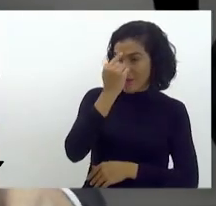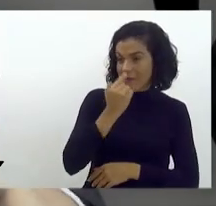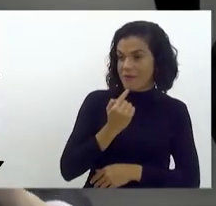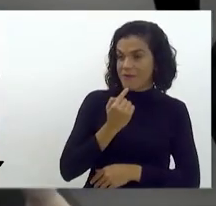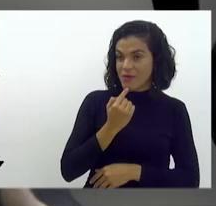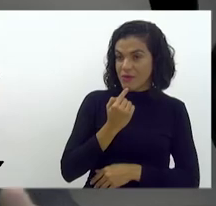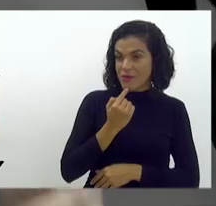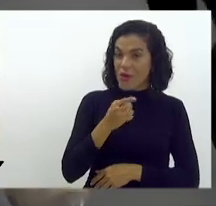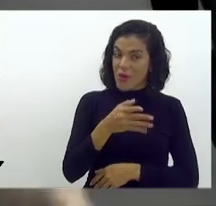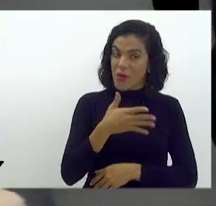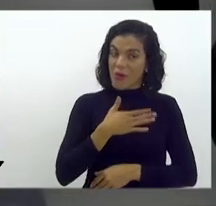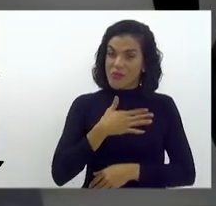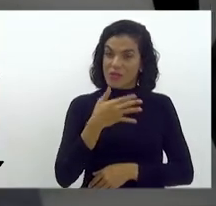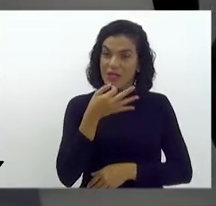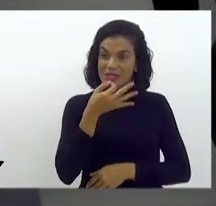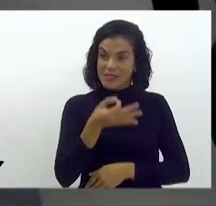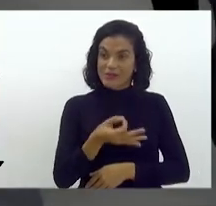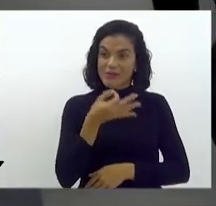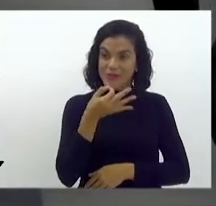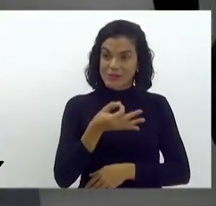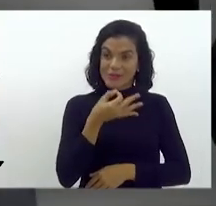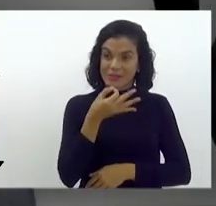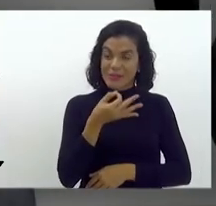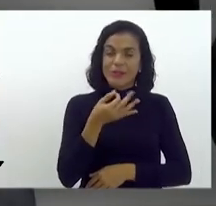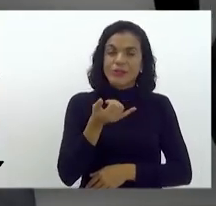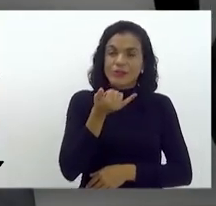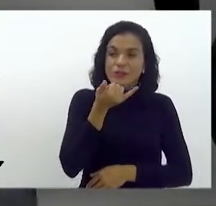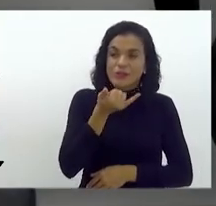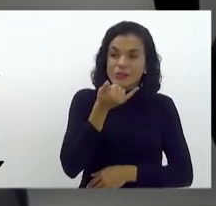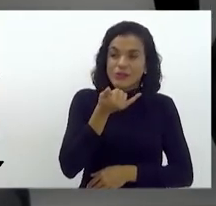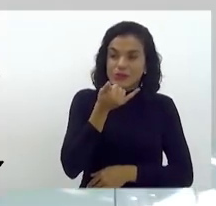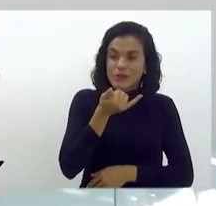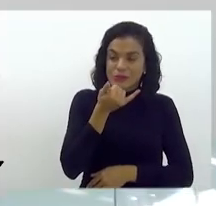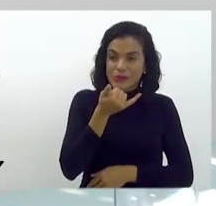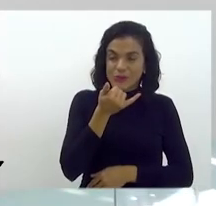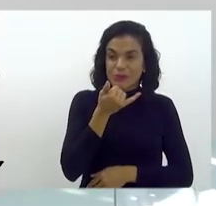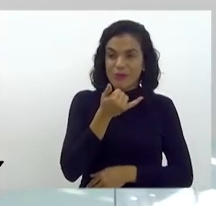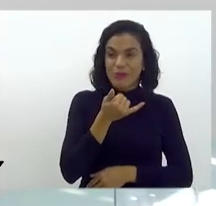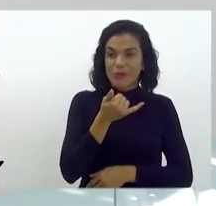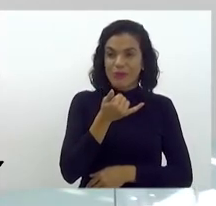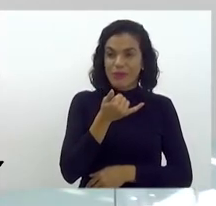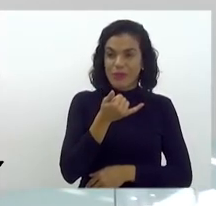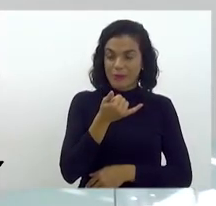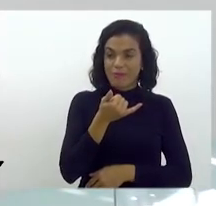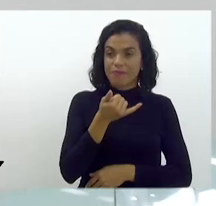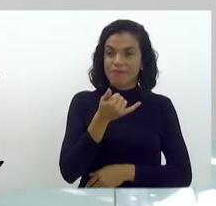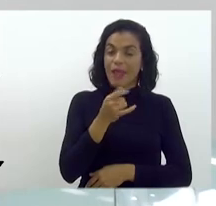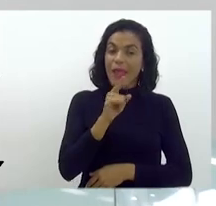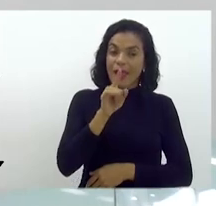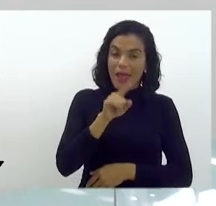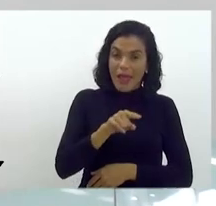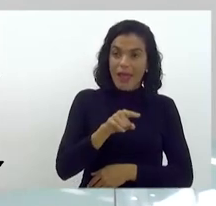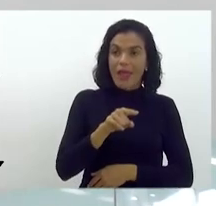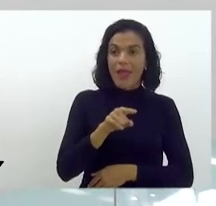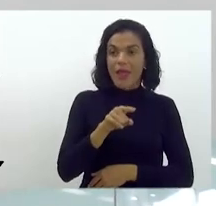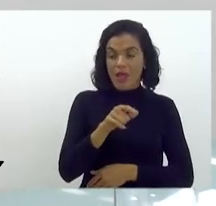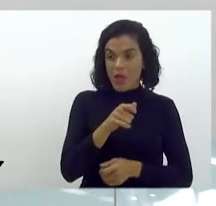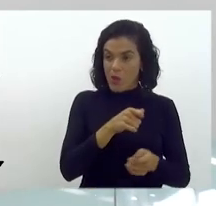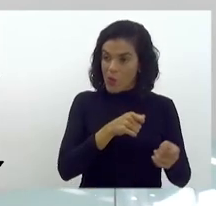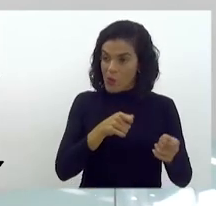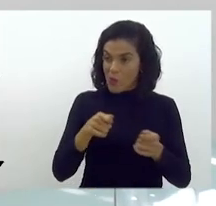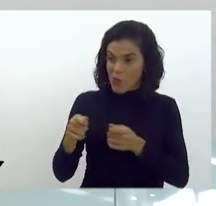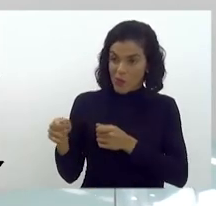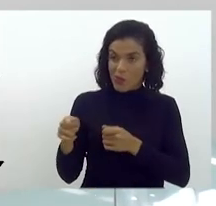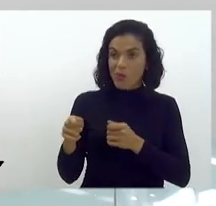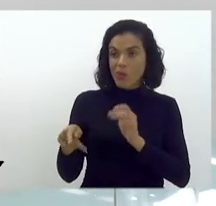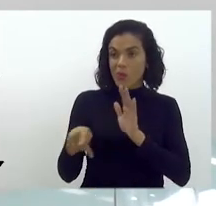eu gostei dessa sugestão Mas não podemos desculpa Doutor Pablo joguei atropelar é um ritual da Comissão